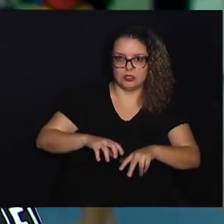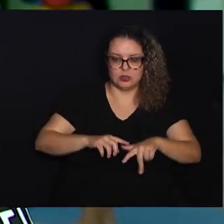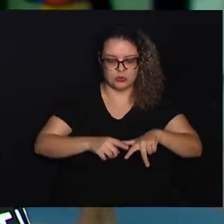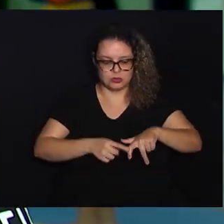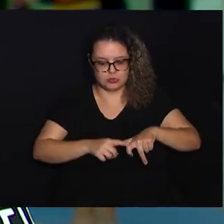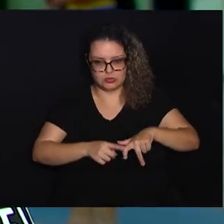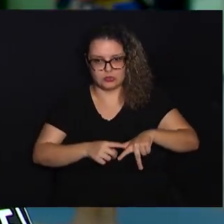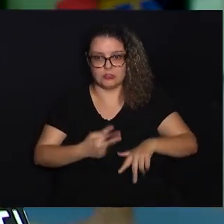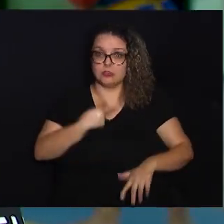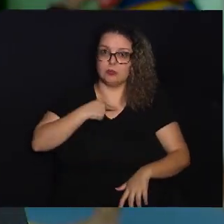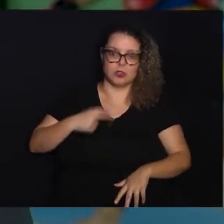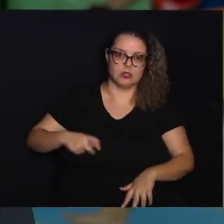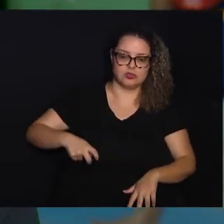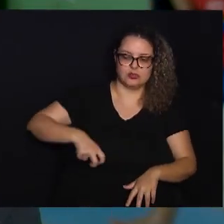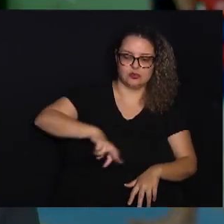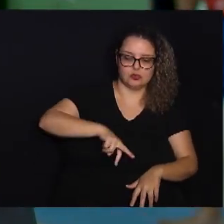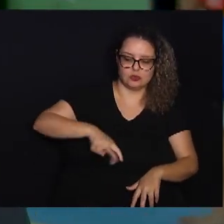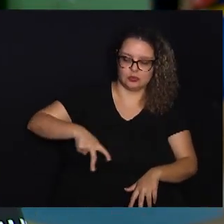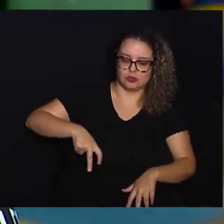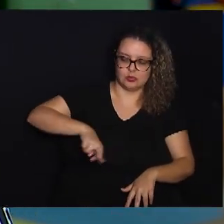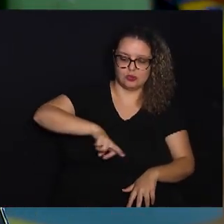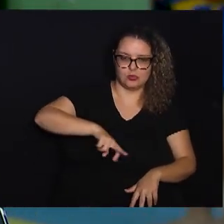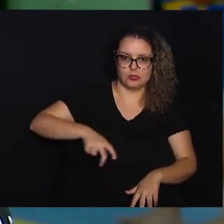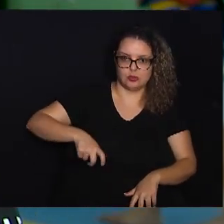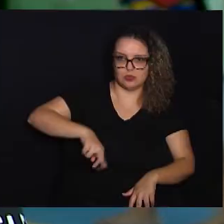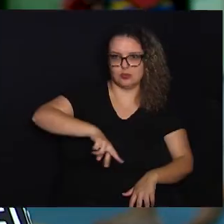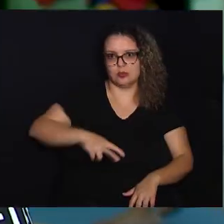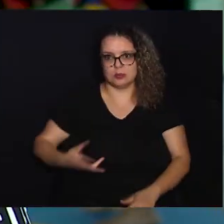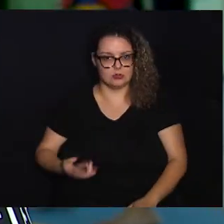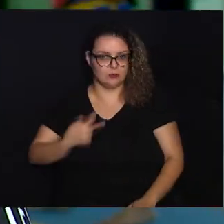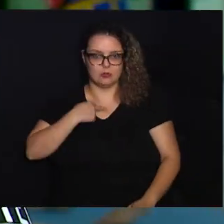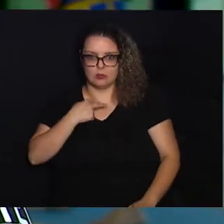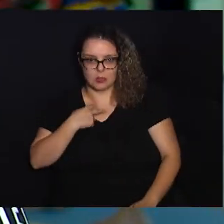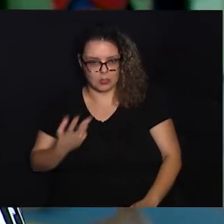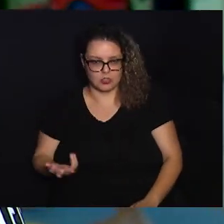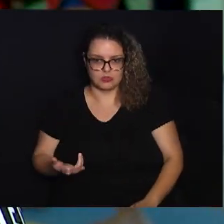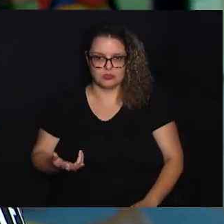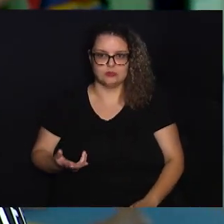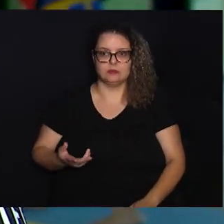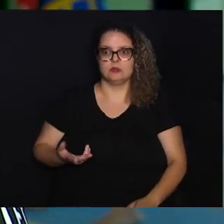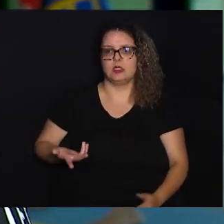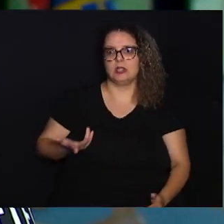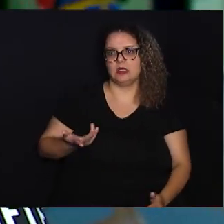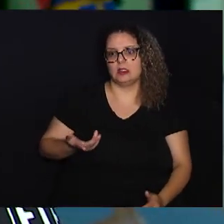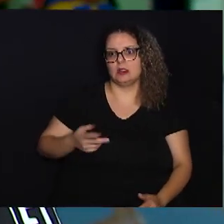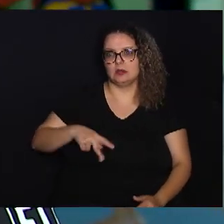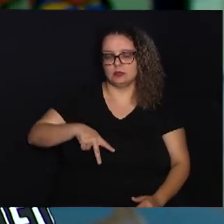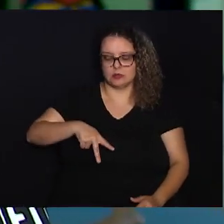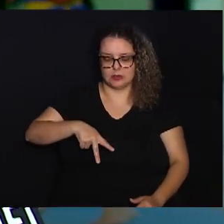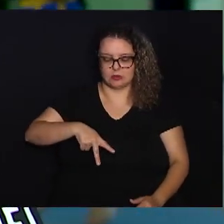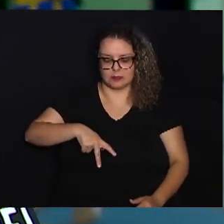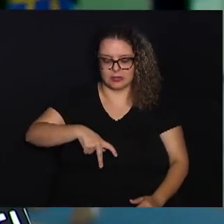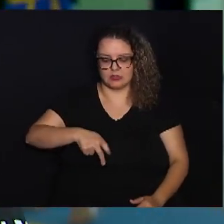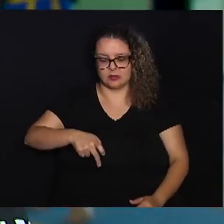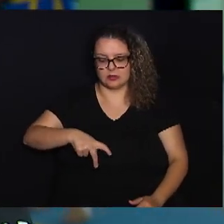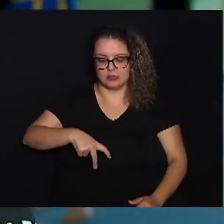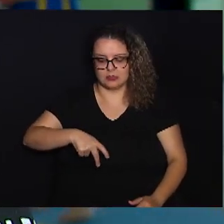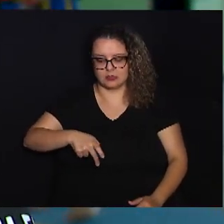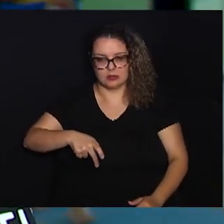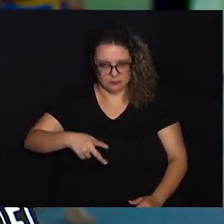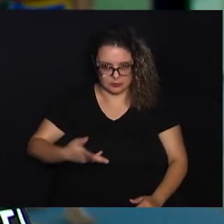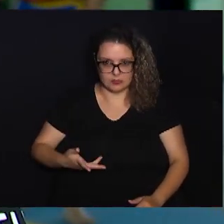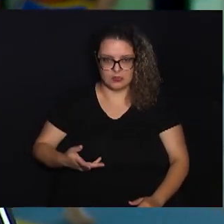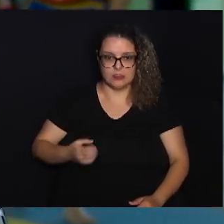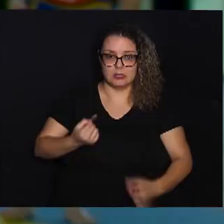Né, quando é o sandá que eles consideram sandá mais voltado para o profissionalismo, né, que são lutas de sandá dentro da